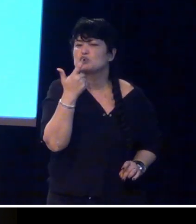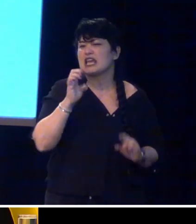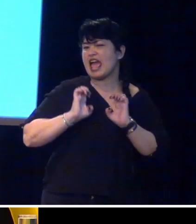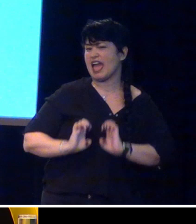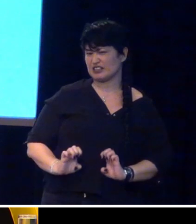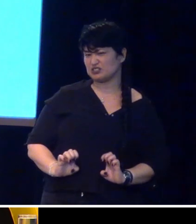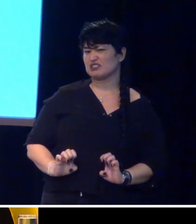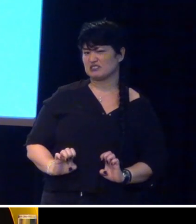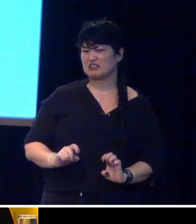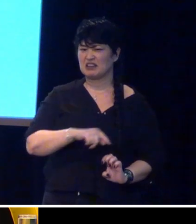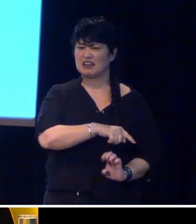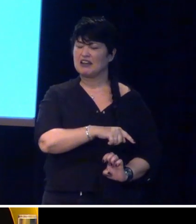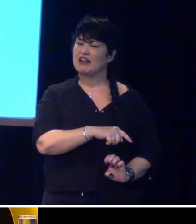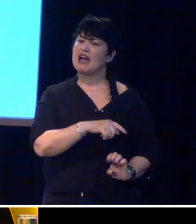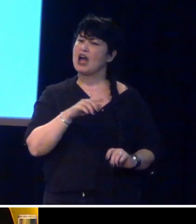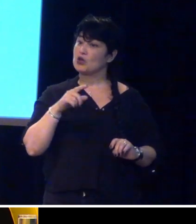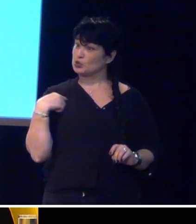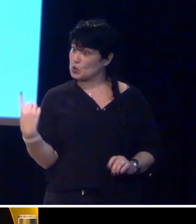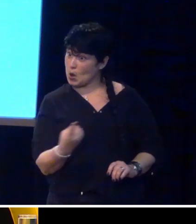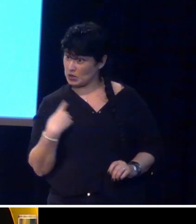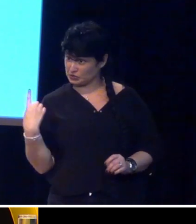ética. Se nós